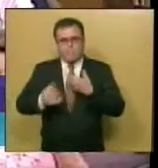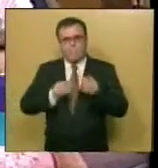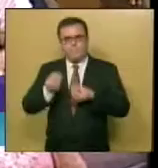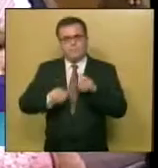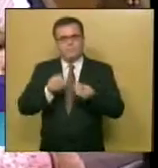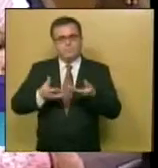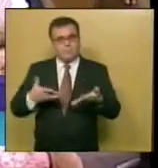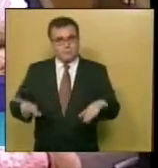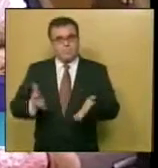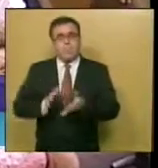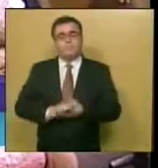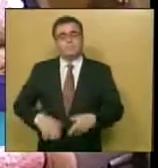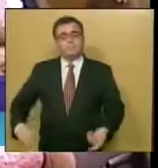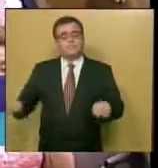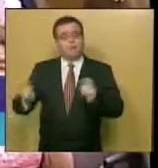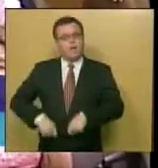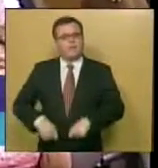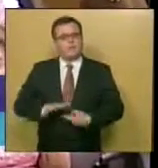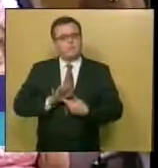votos que